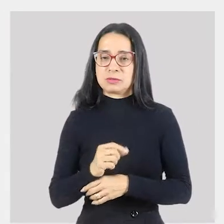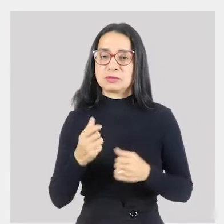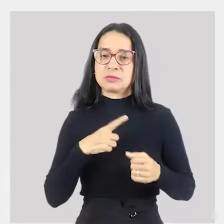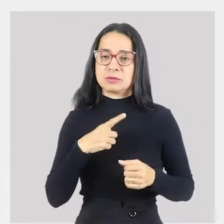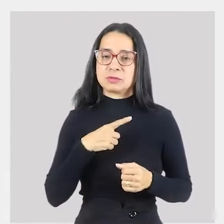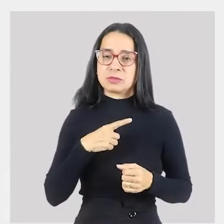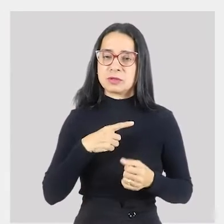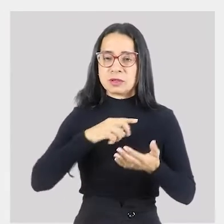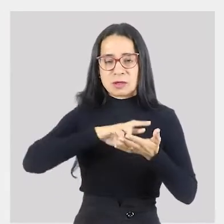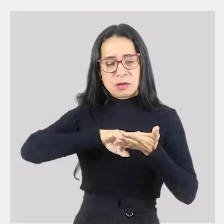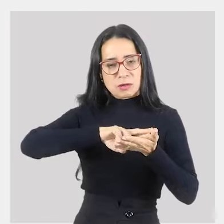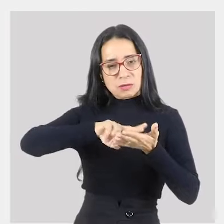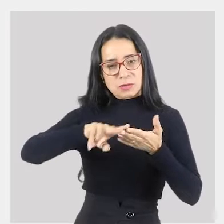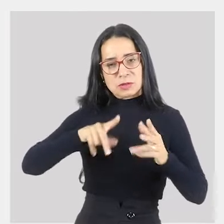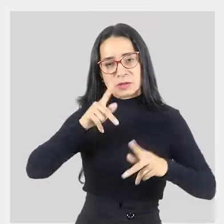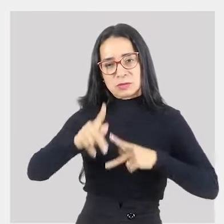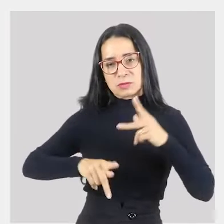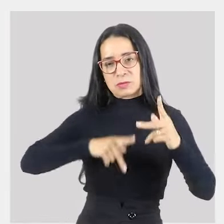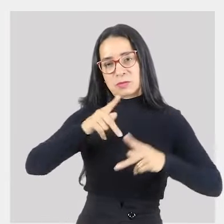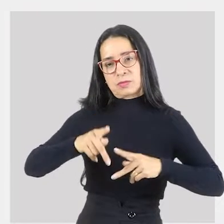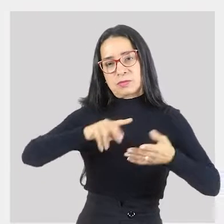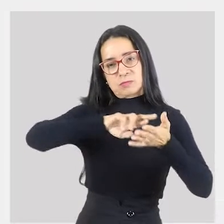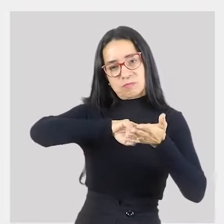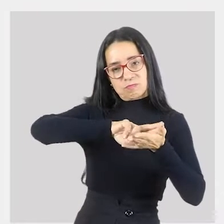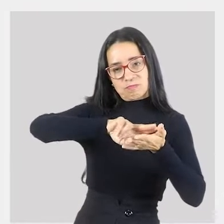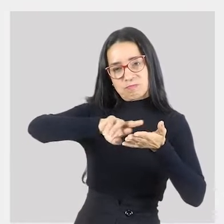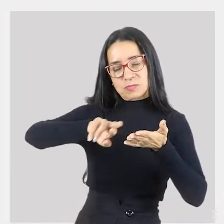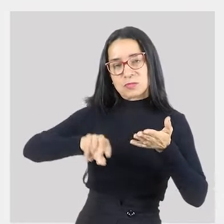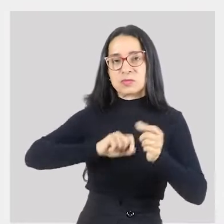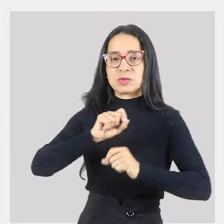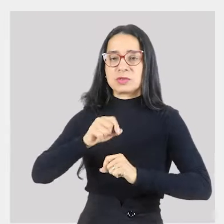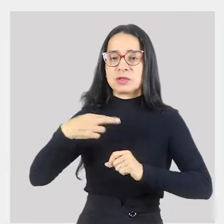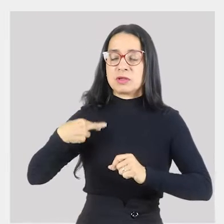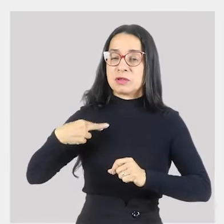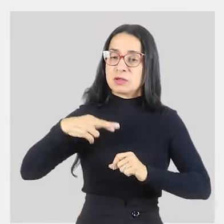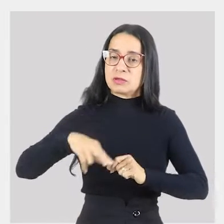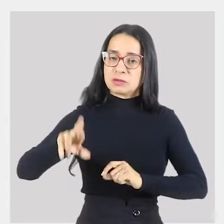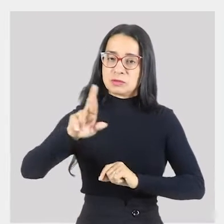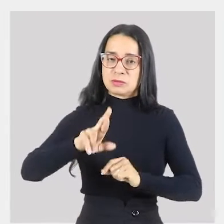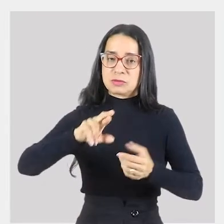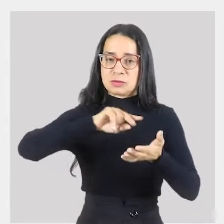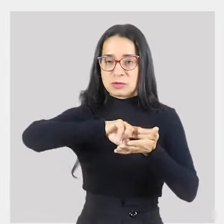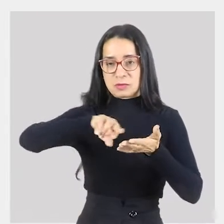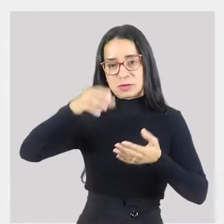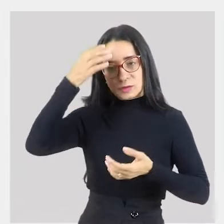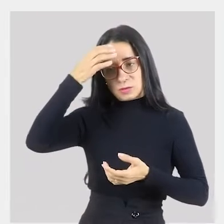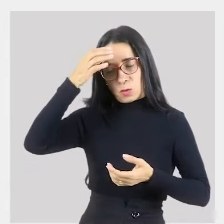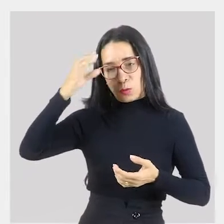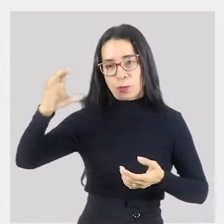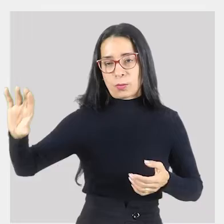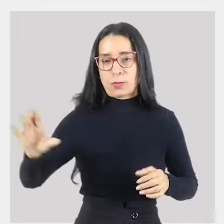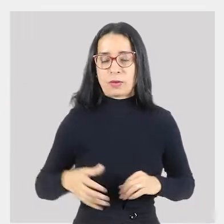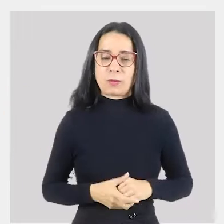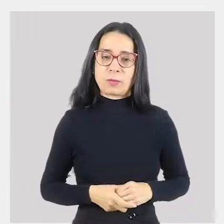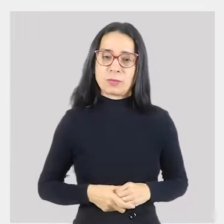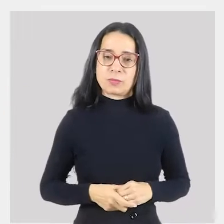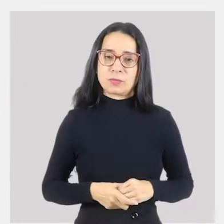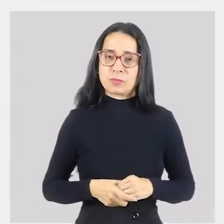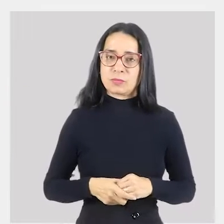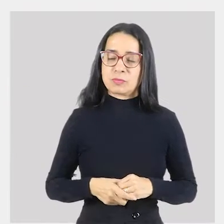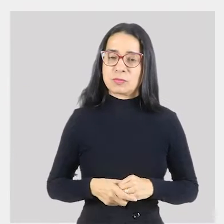diversidade religiosa e diversidade cultural. E isso o Brasil é show, show, show, show. Toda